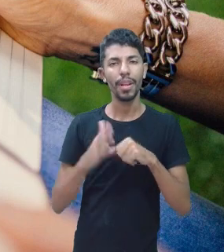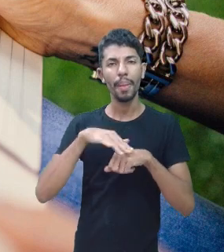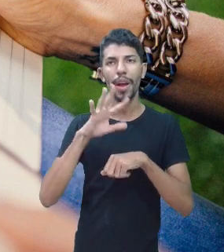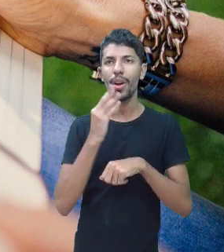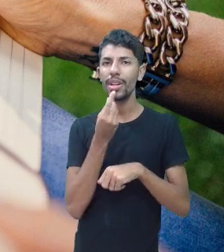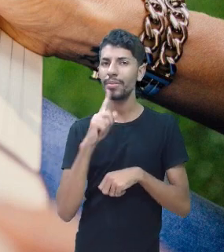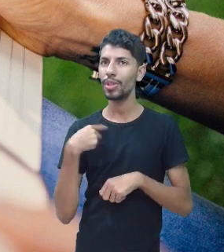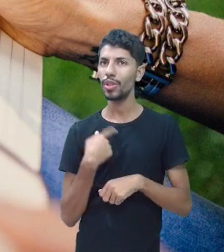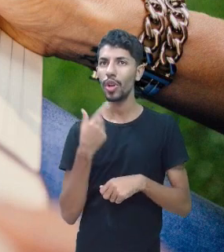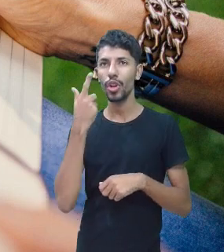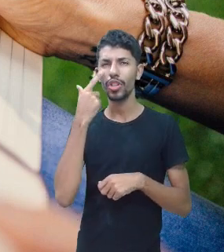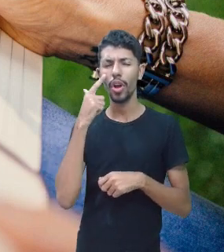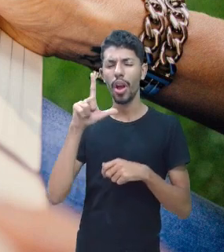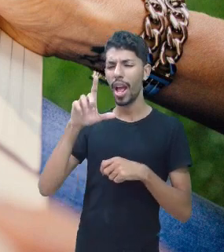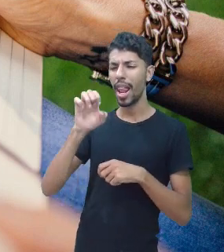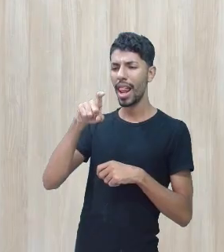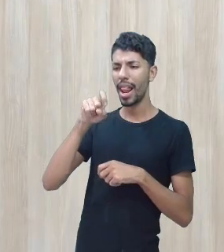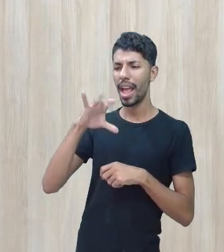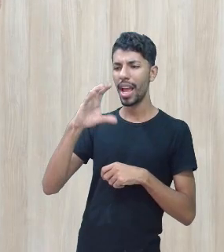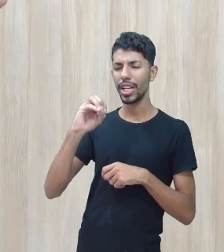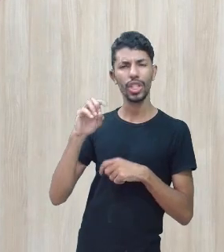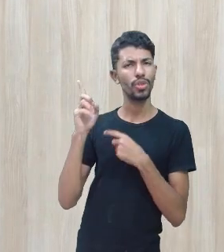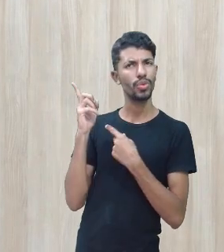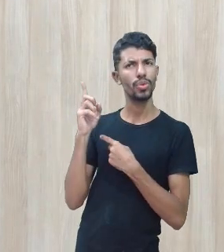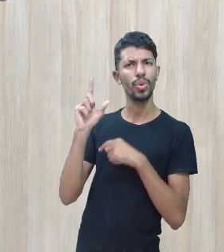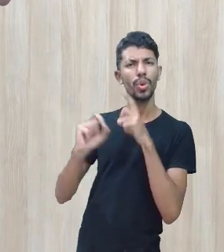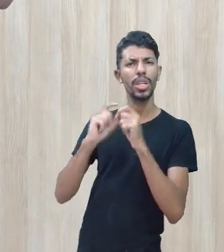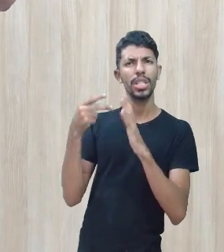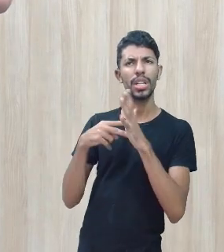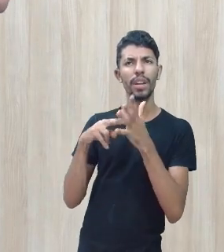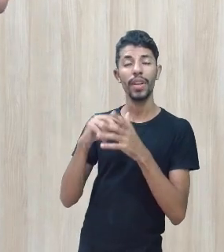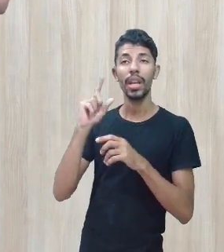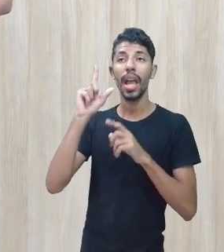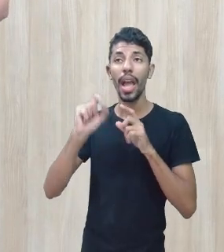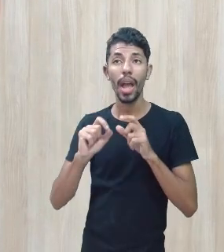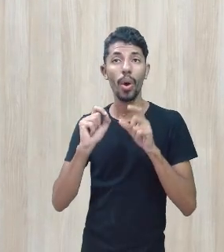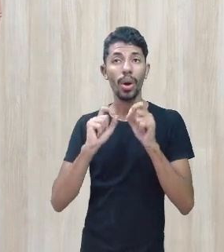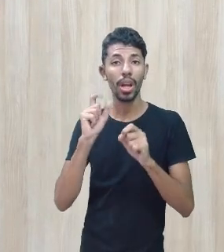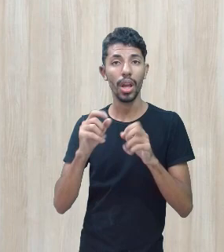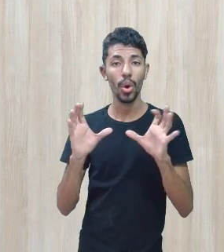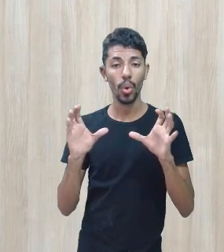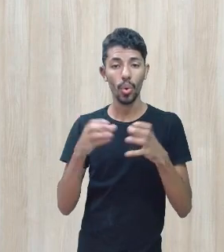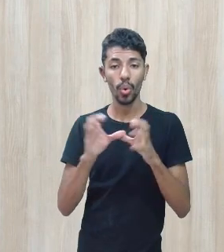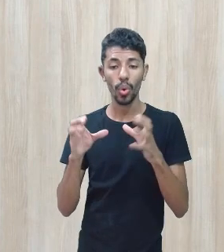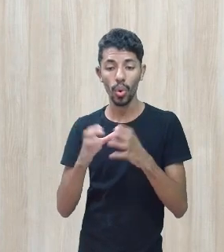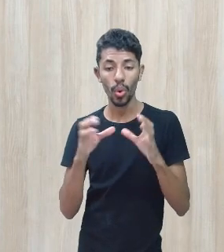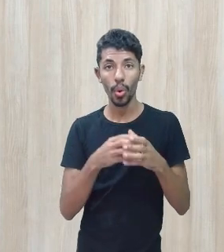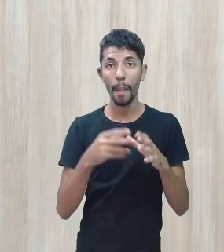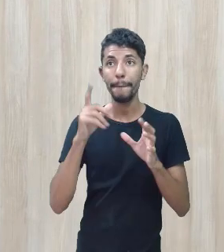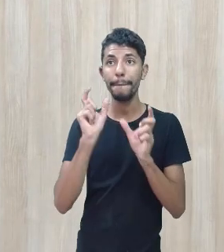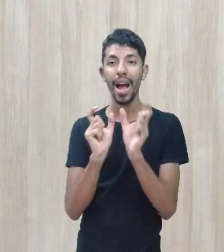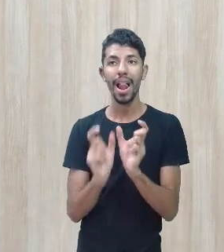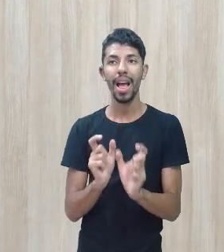um idioma, de uma língua. Então, é um conjunto de palavras. E aí,